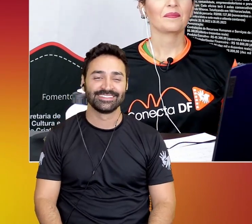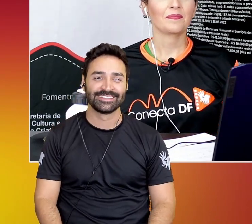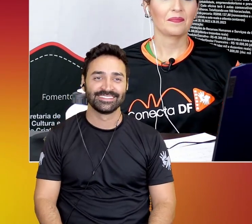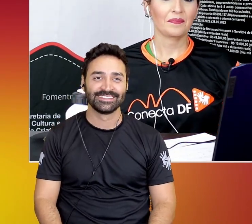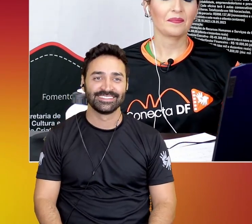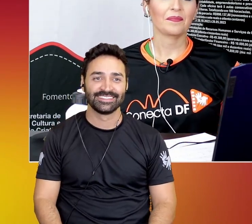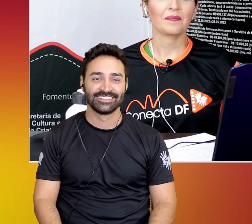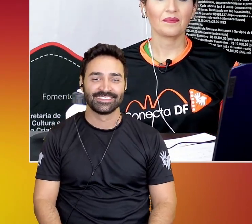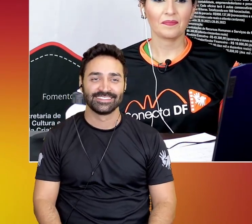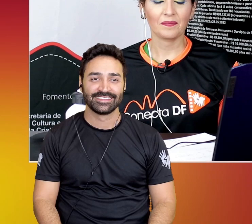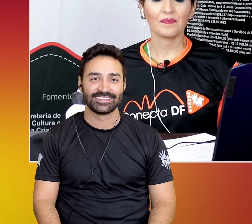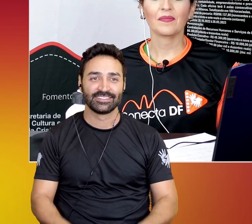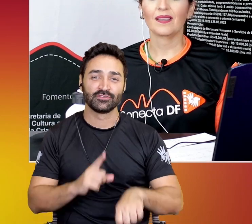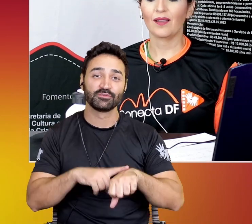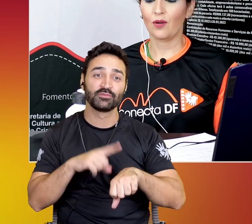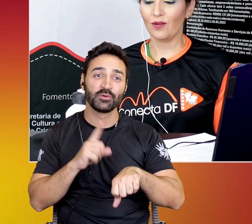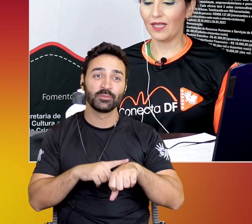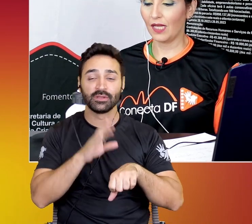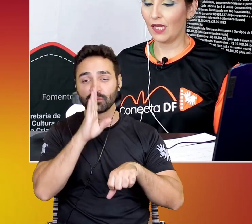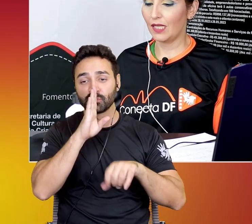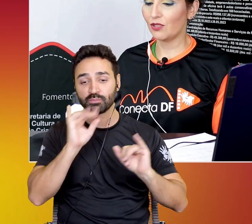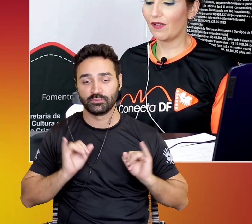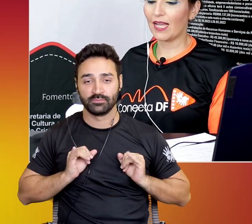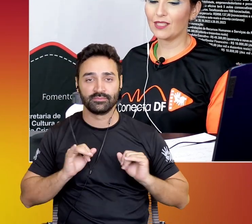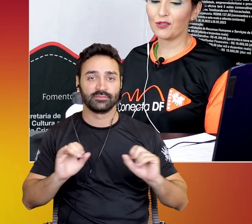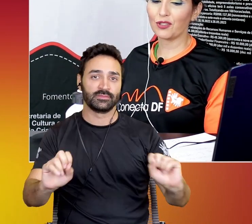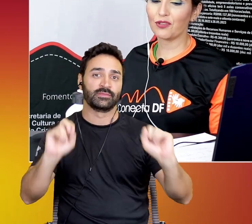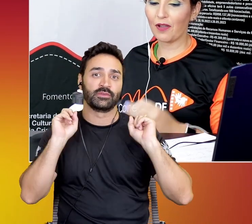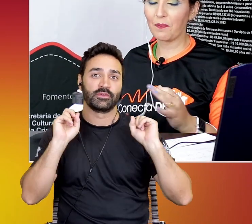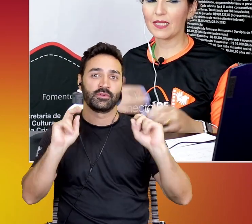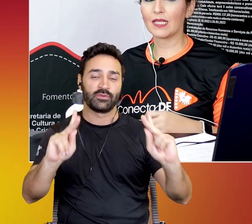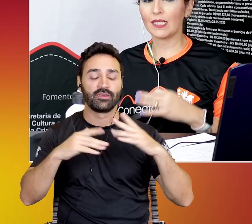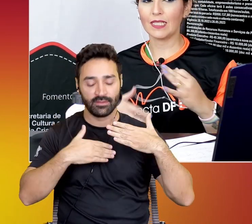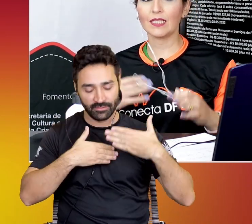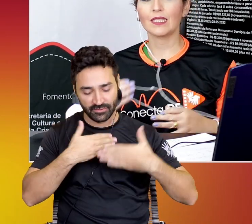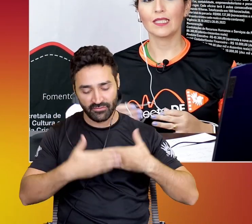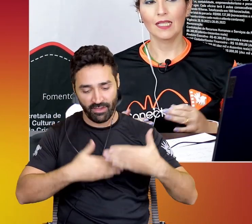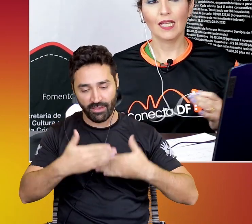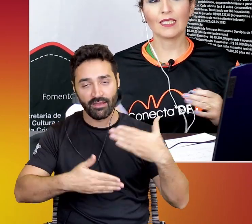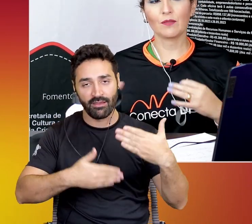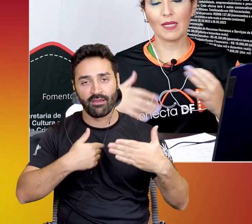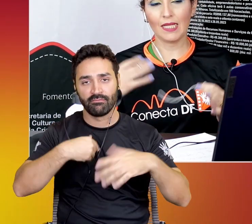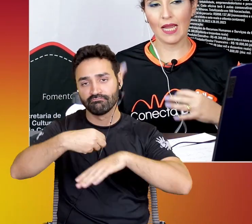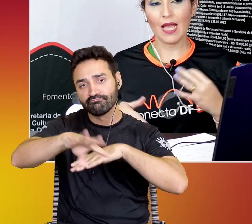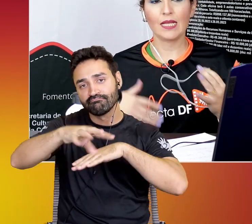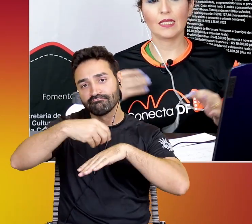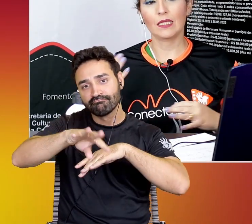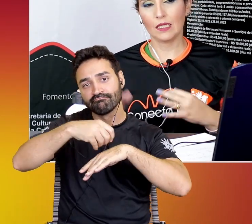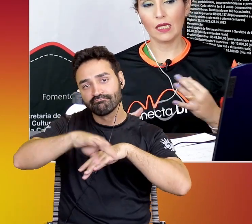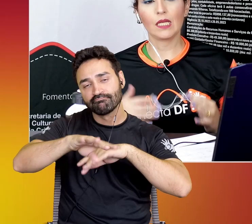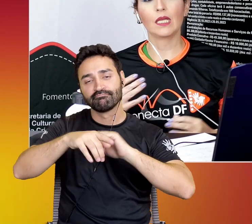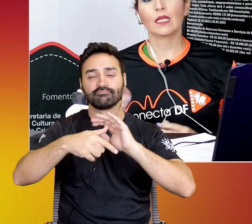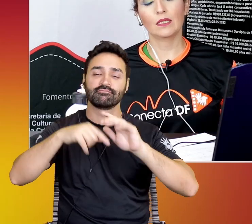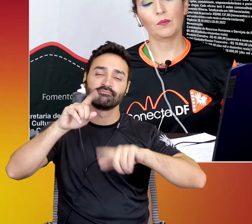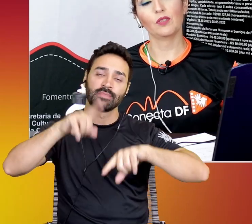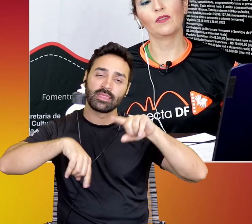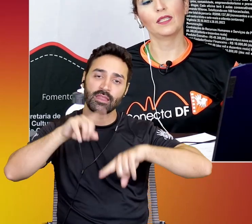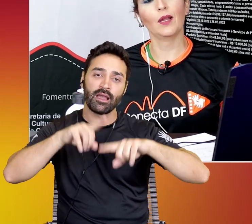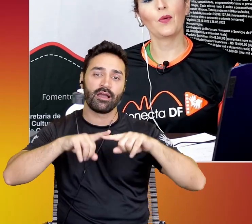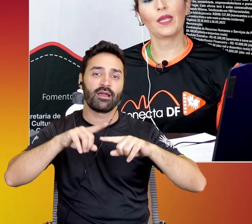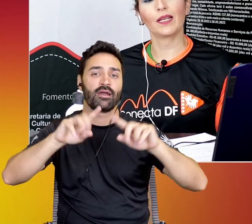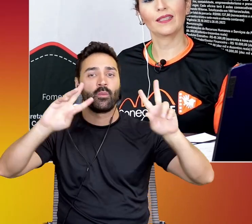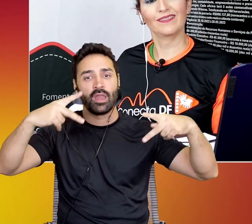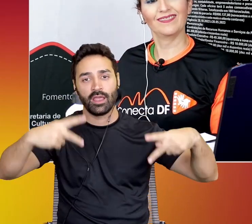de ociosidade. Ok, devagarzinho a gente vai passando esses materiais, esses links, pode